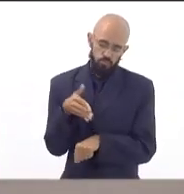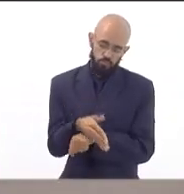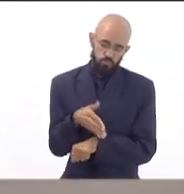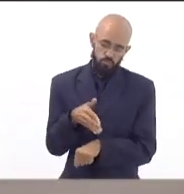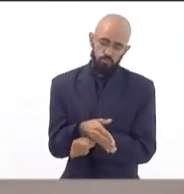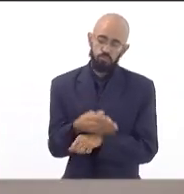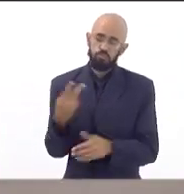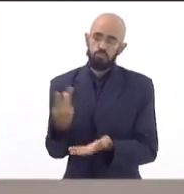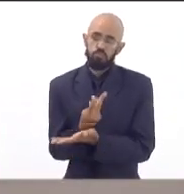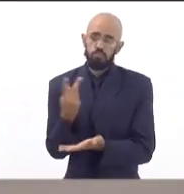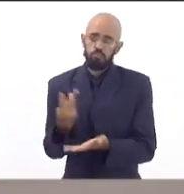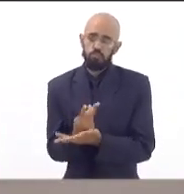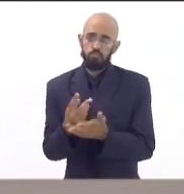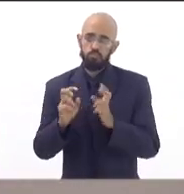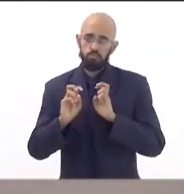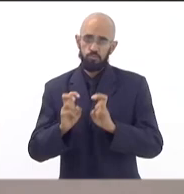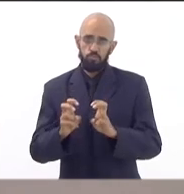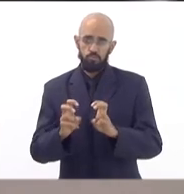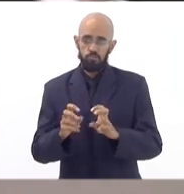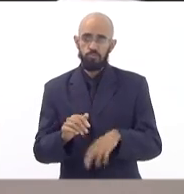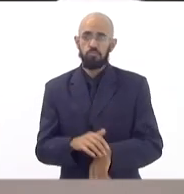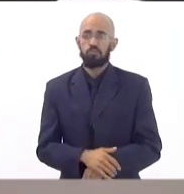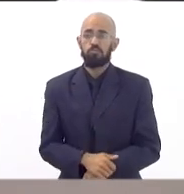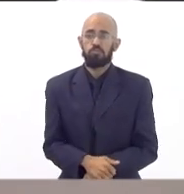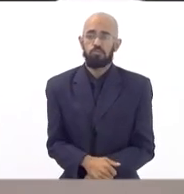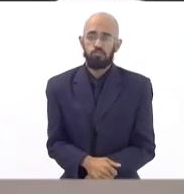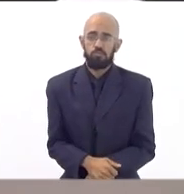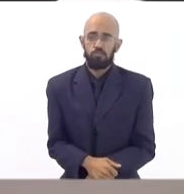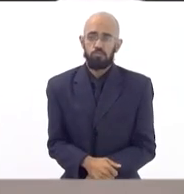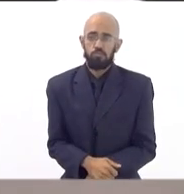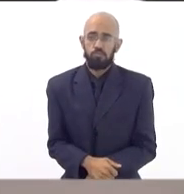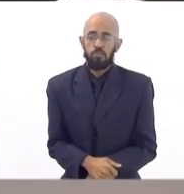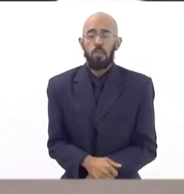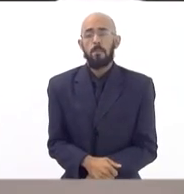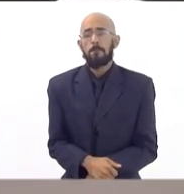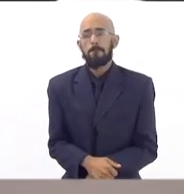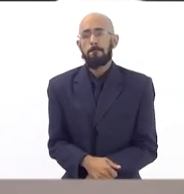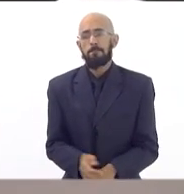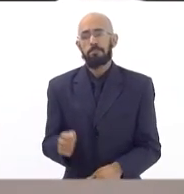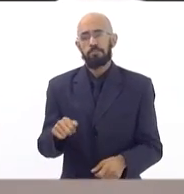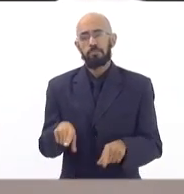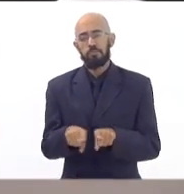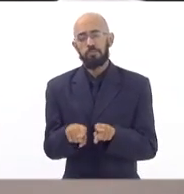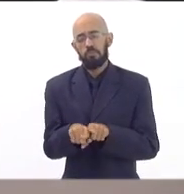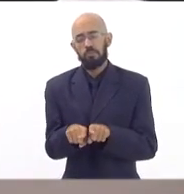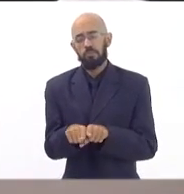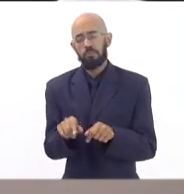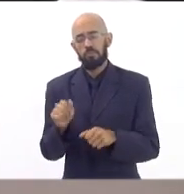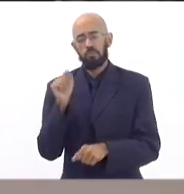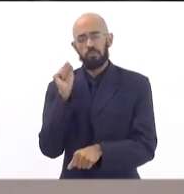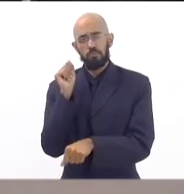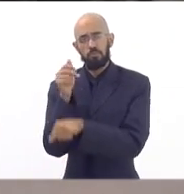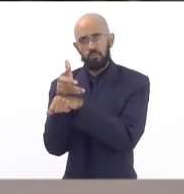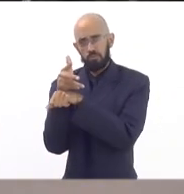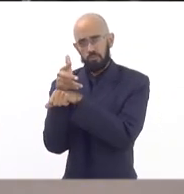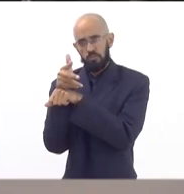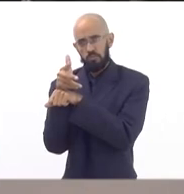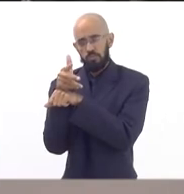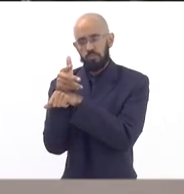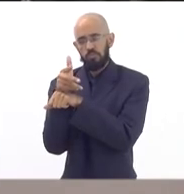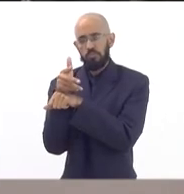irregular da linha férrea é inclusive né com a instalação de câmeras para Kia